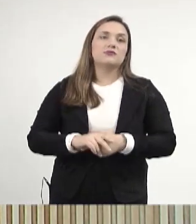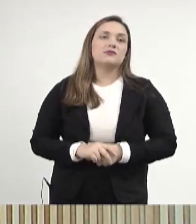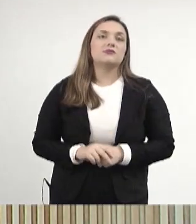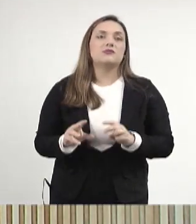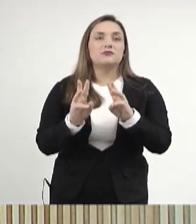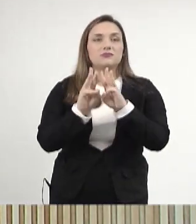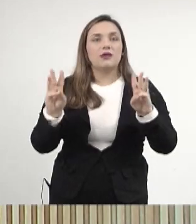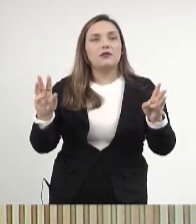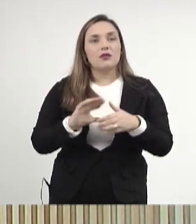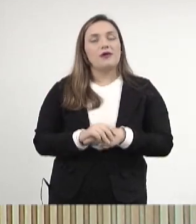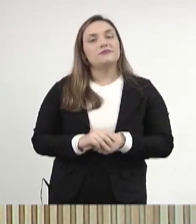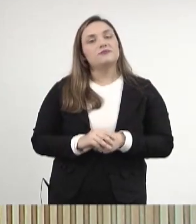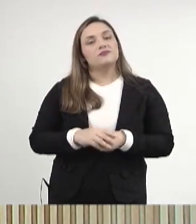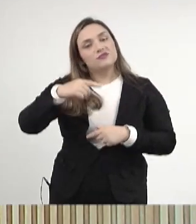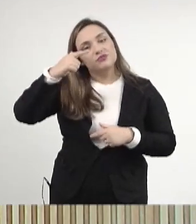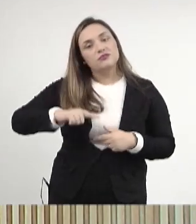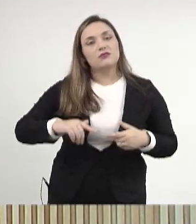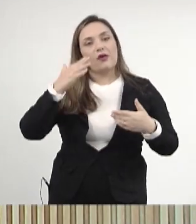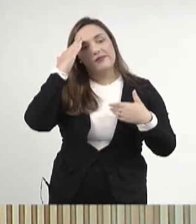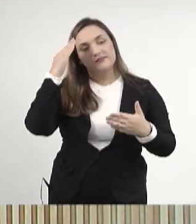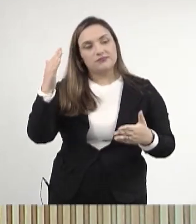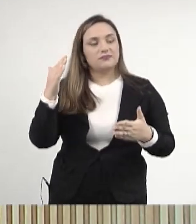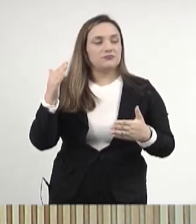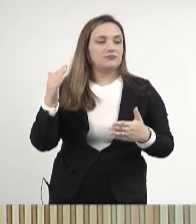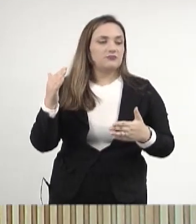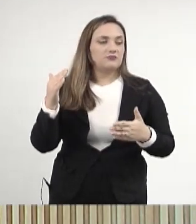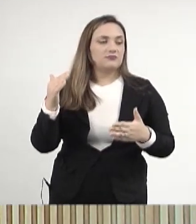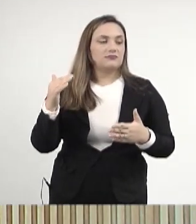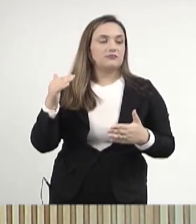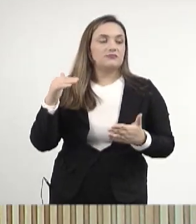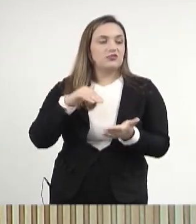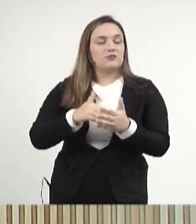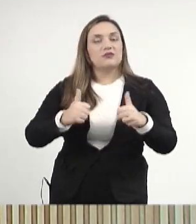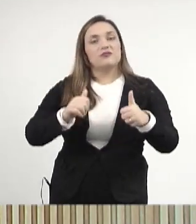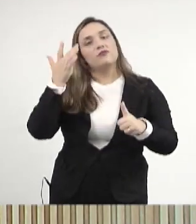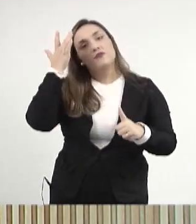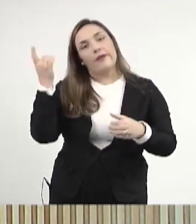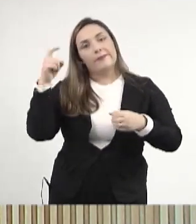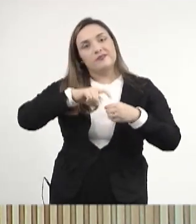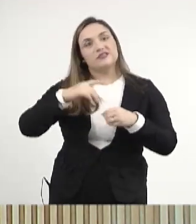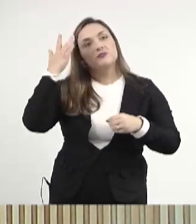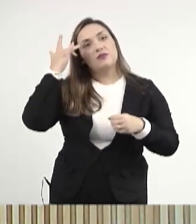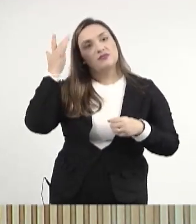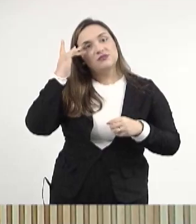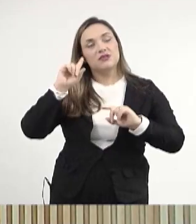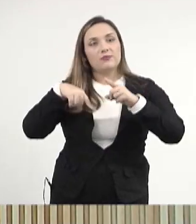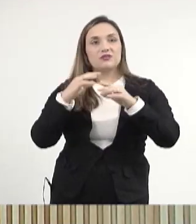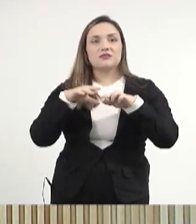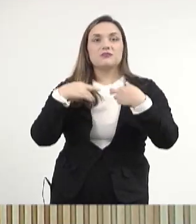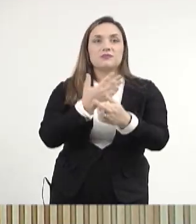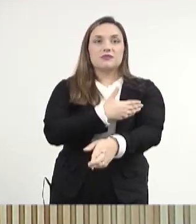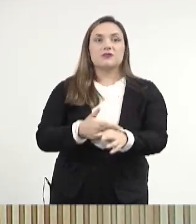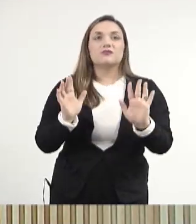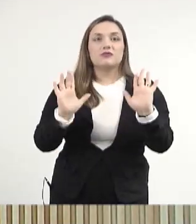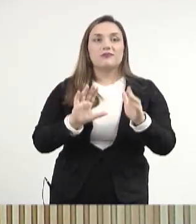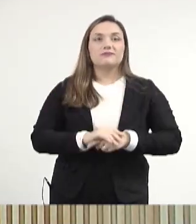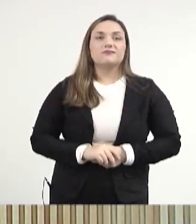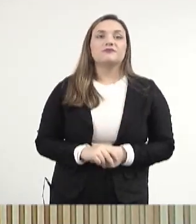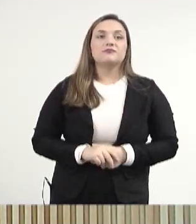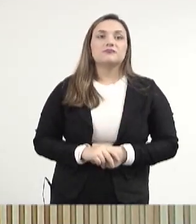lá no site. Mais uma vez, muito obrigado pela sua audiência. Redação Final volta amanhã, logo após a sessão plenária. Tchau.